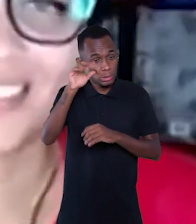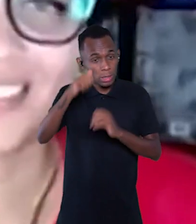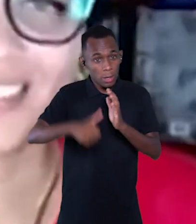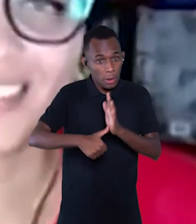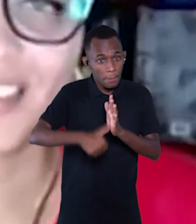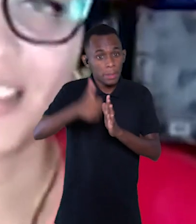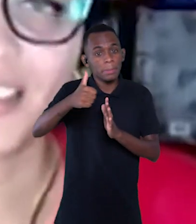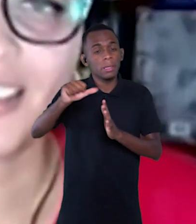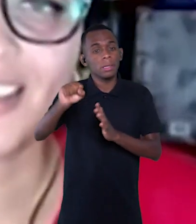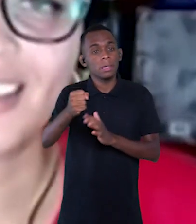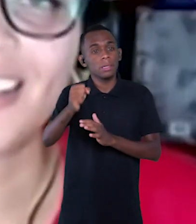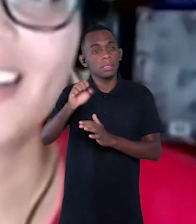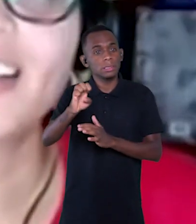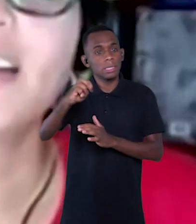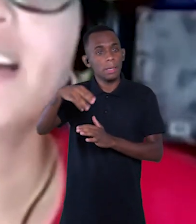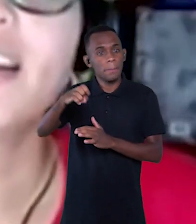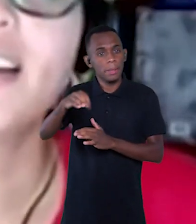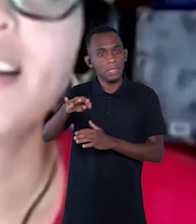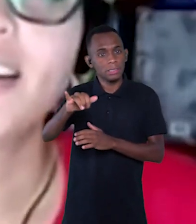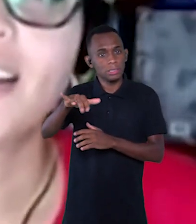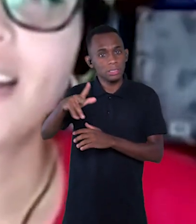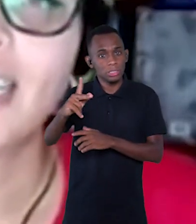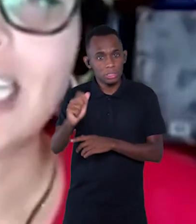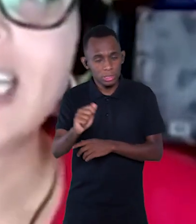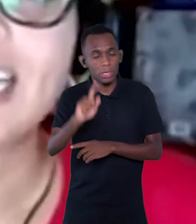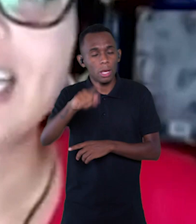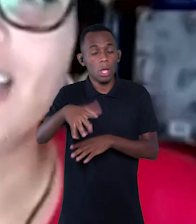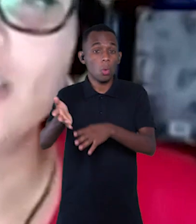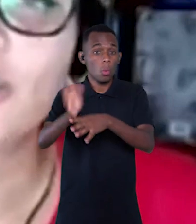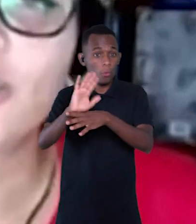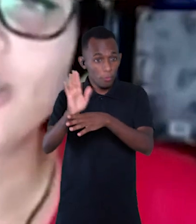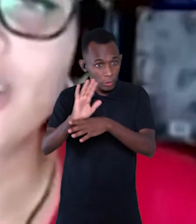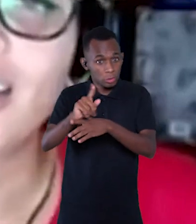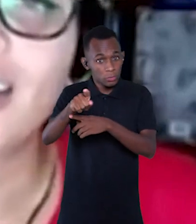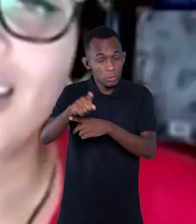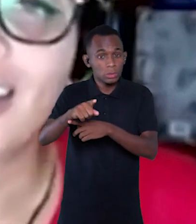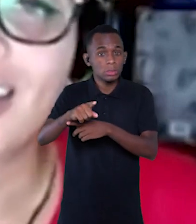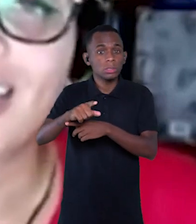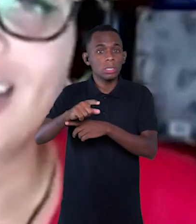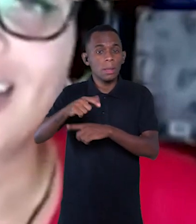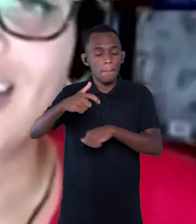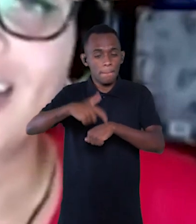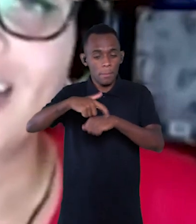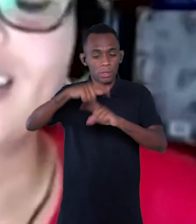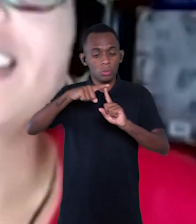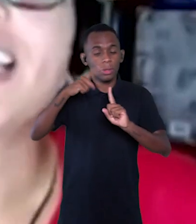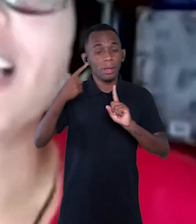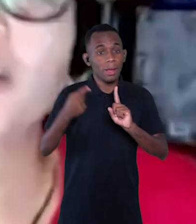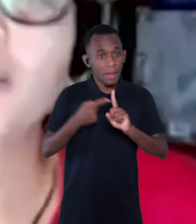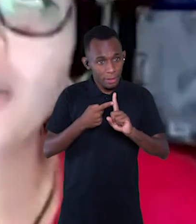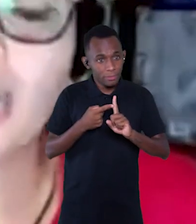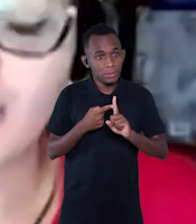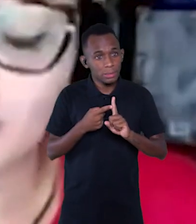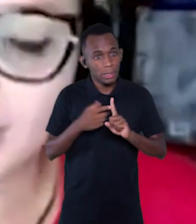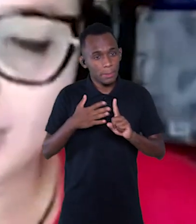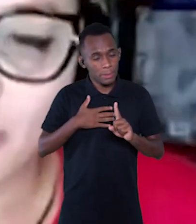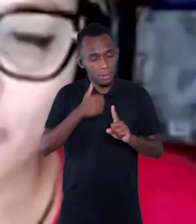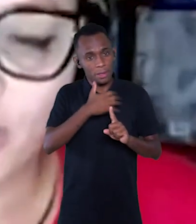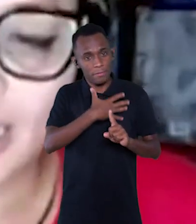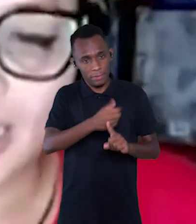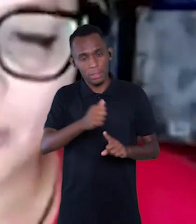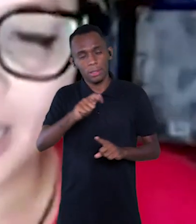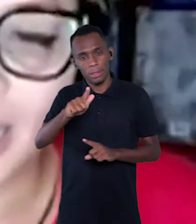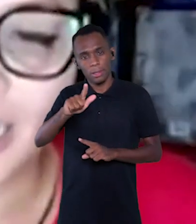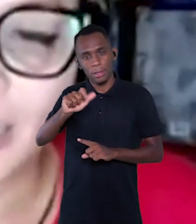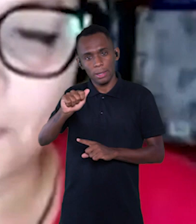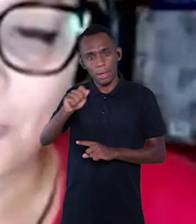primeiro Sementinha, que é um clipe, né? Isso. De quando você estava grávida. Sim, eu estava grávida da minha